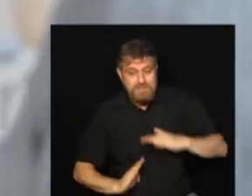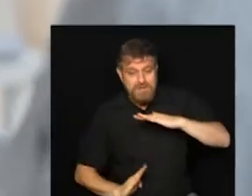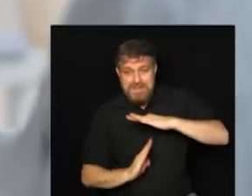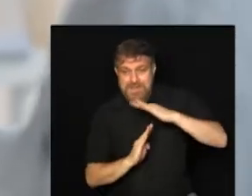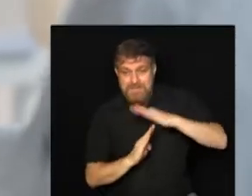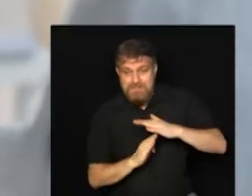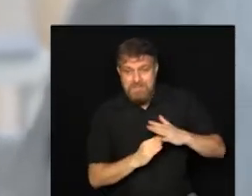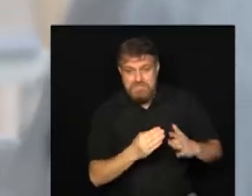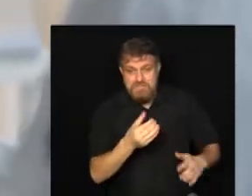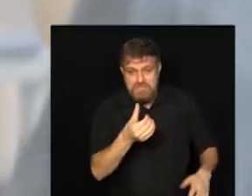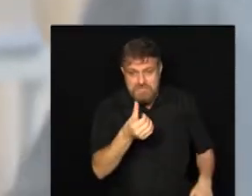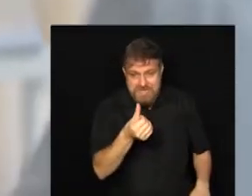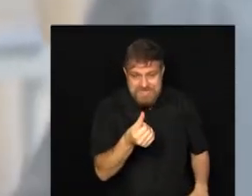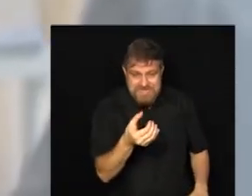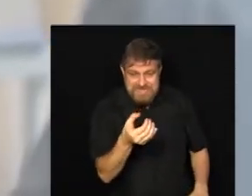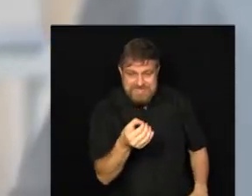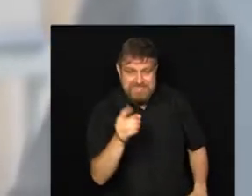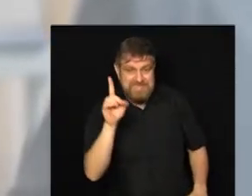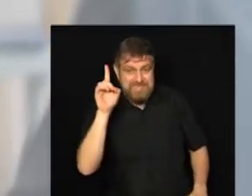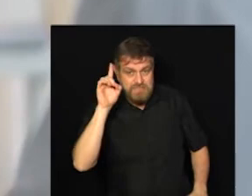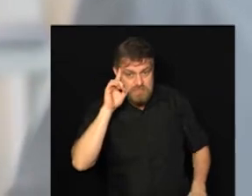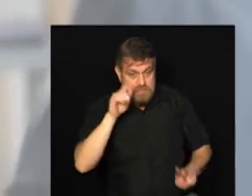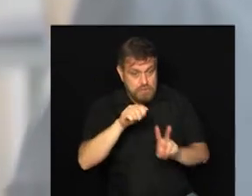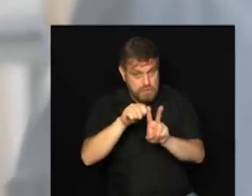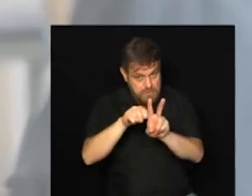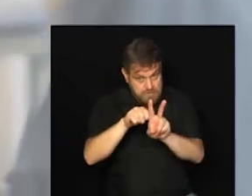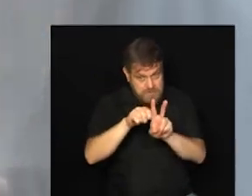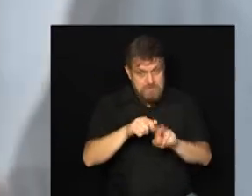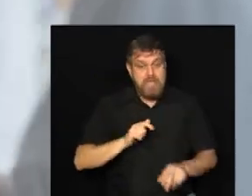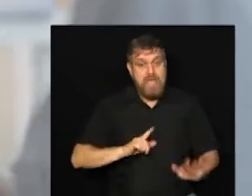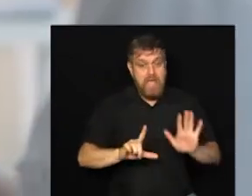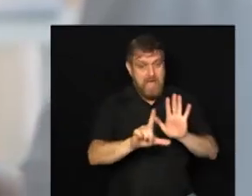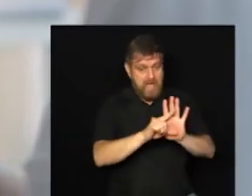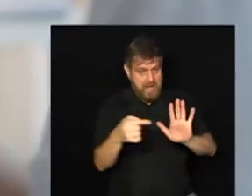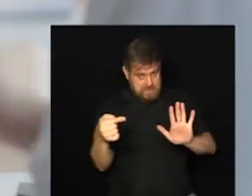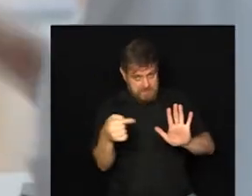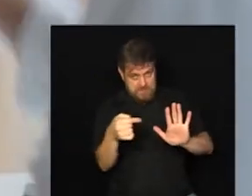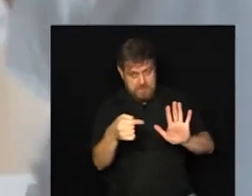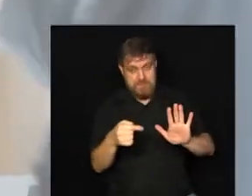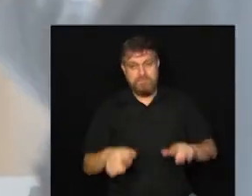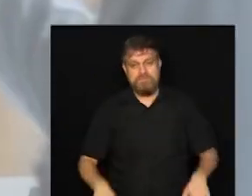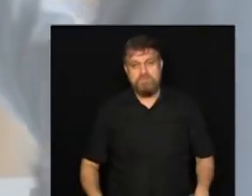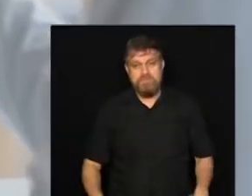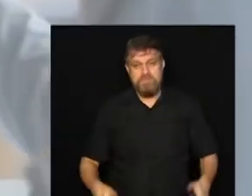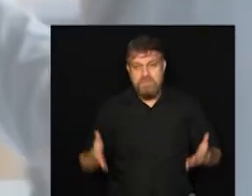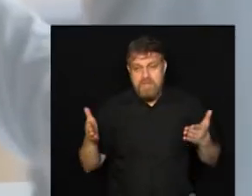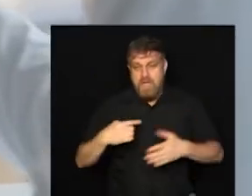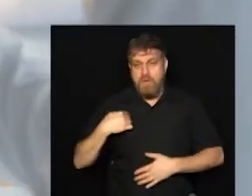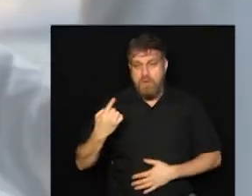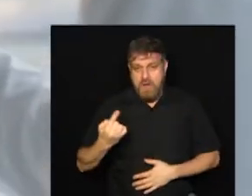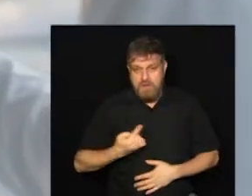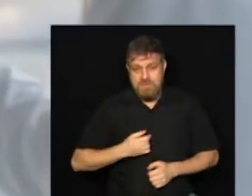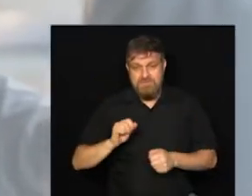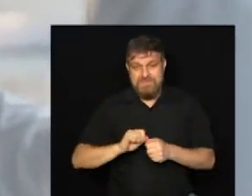intervalo maior de 2 meses, 60 dias, essa é a lei de 60 dias. Agora nós estamos com a lei dos